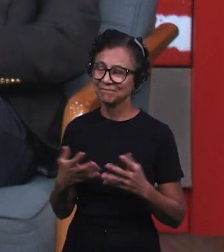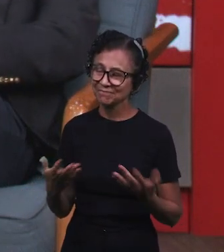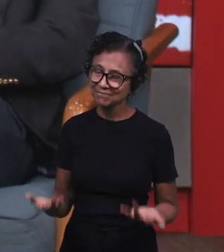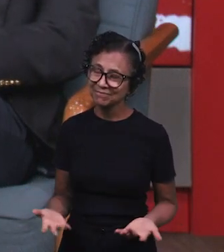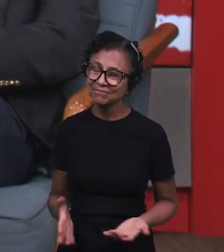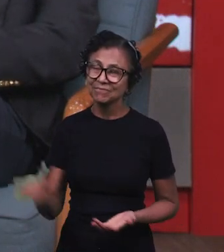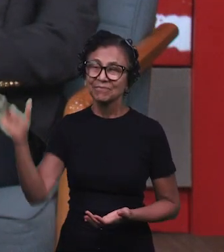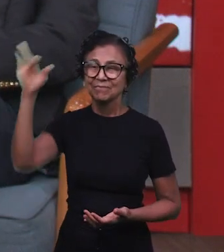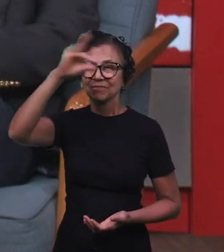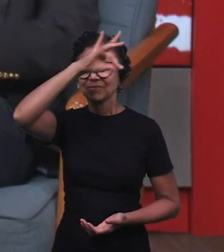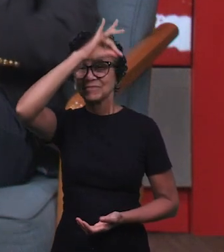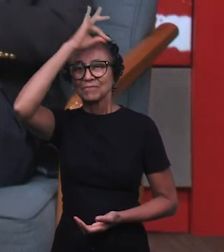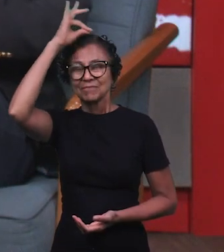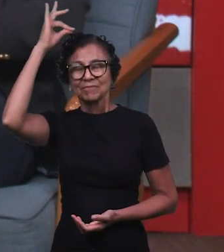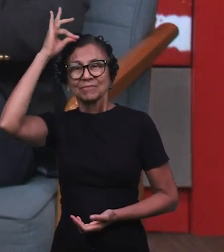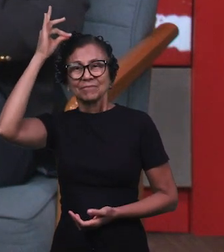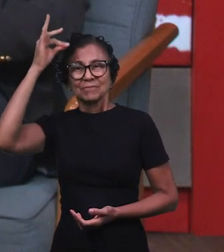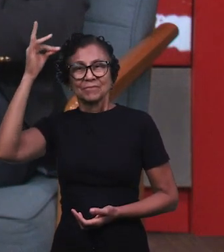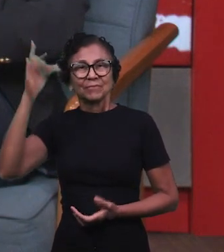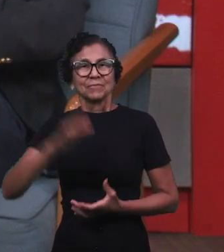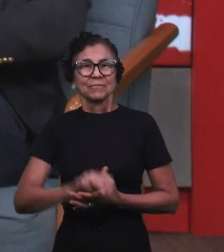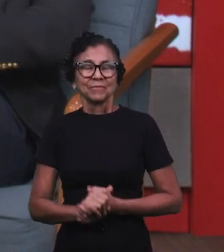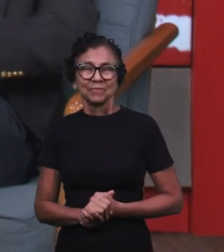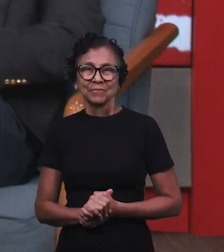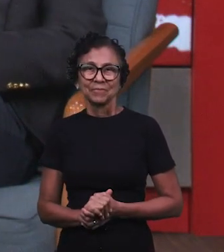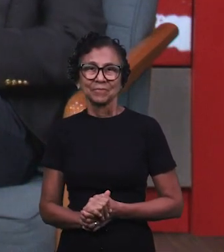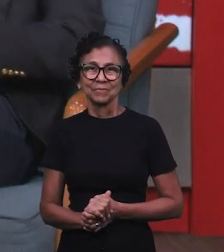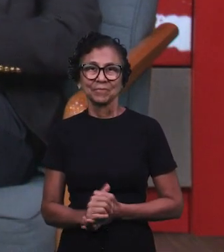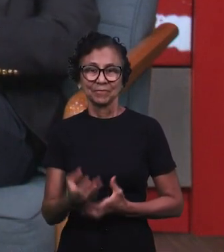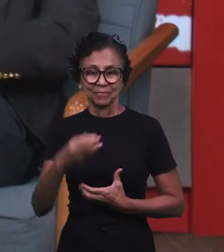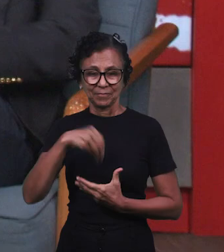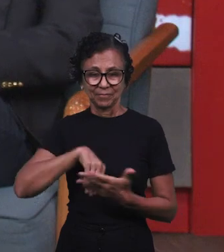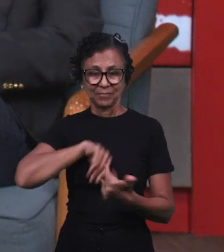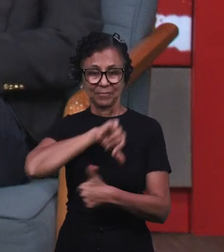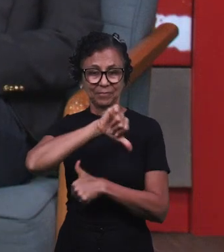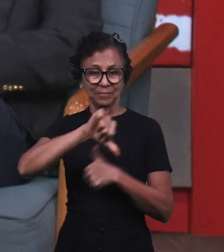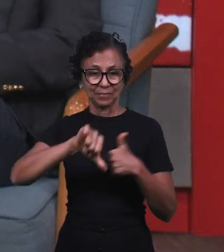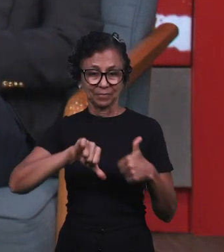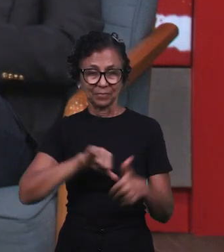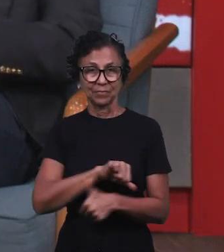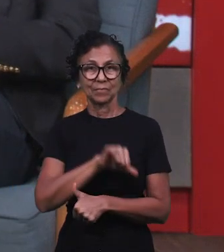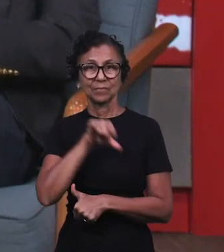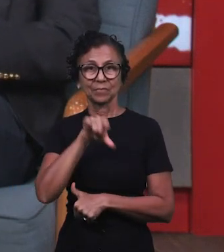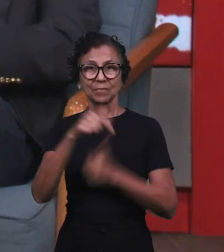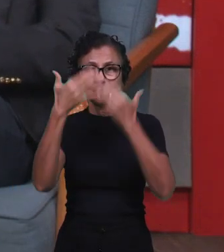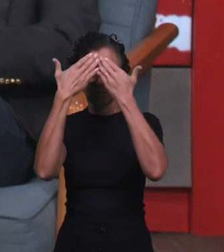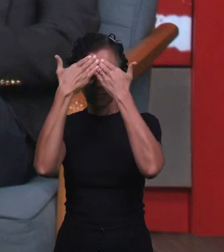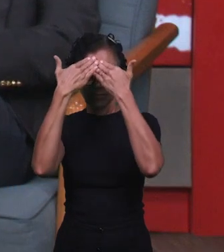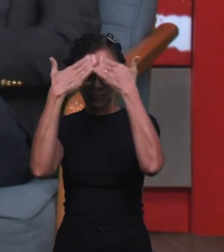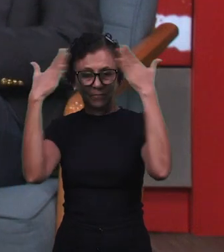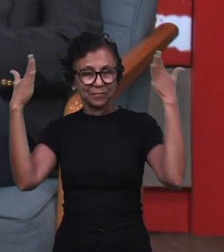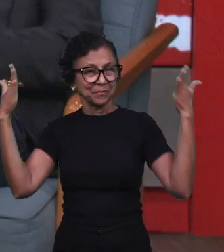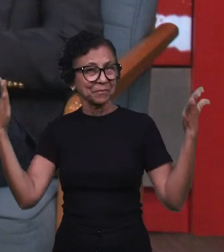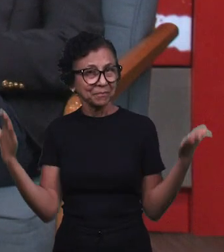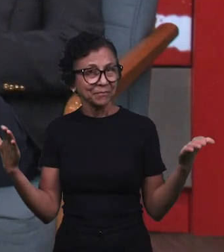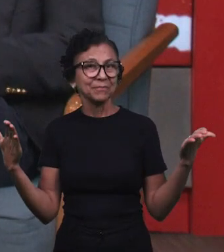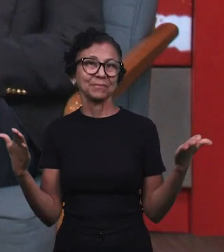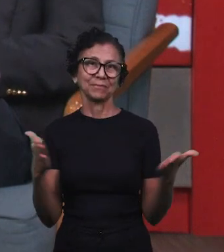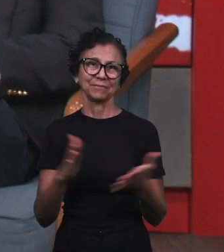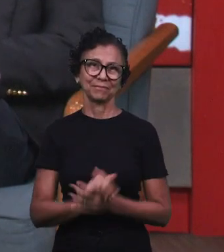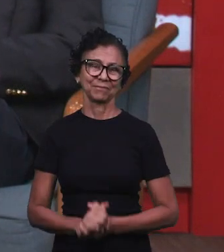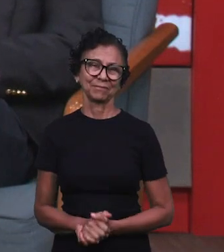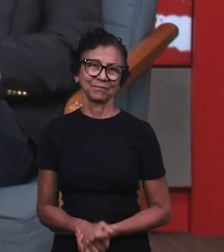aquilo que é do Espírito, aquilo que vem da eternidade, aquilo que não é do homem e que é uma operação nova. Então,